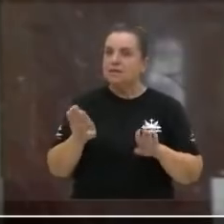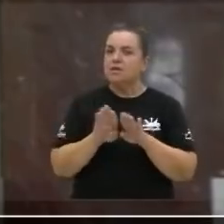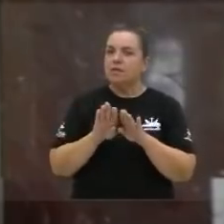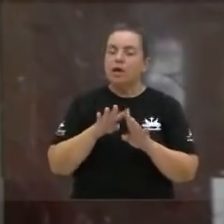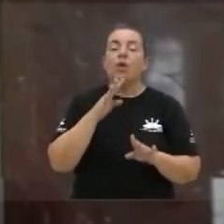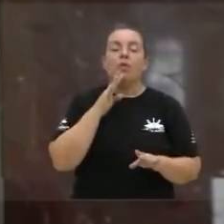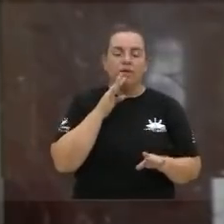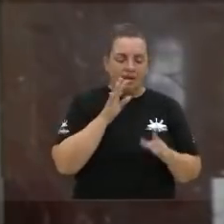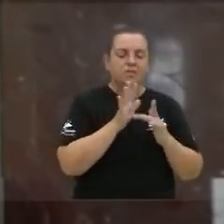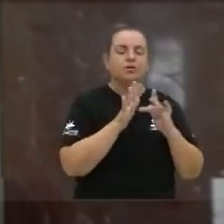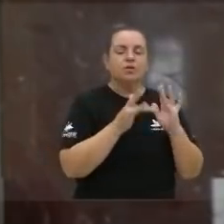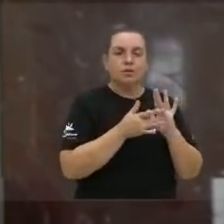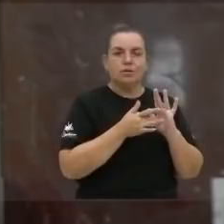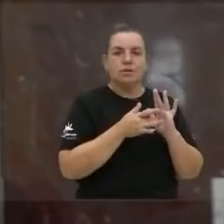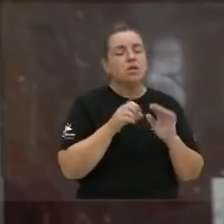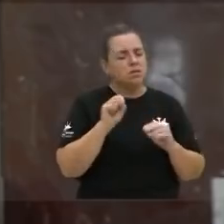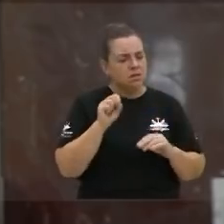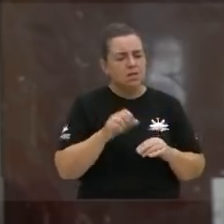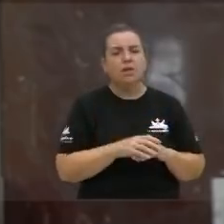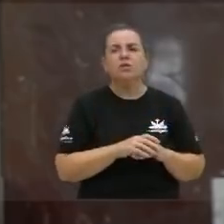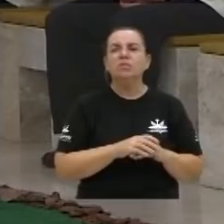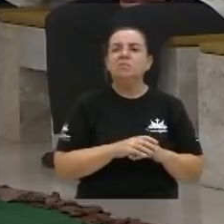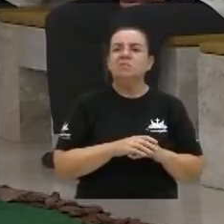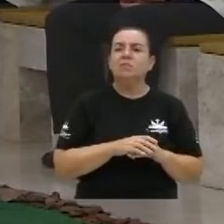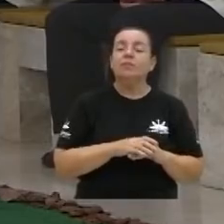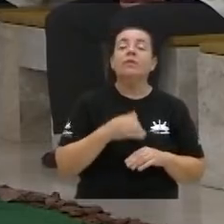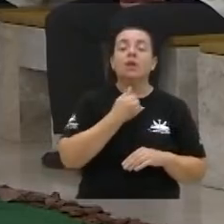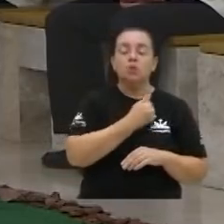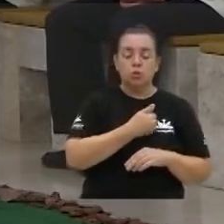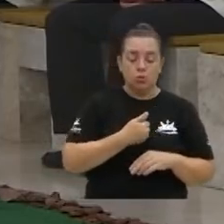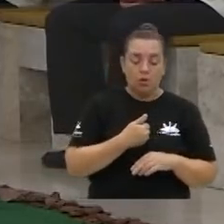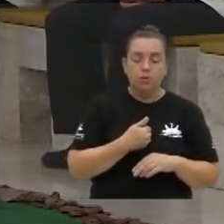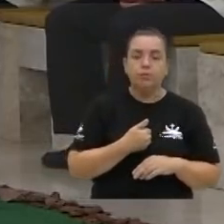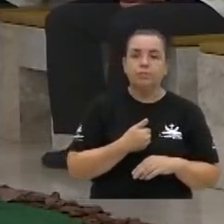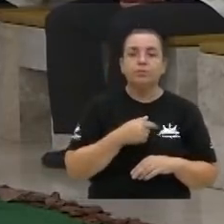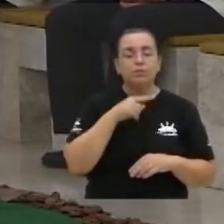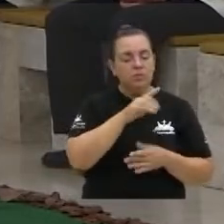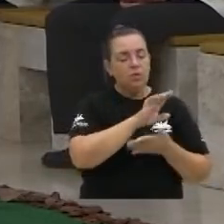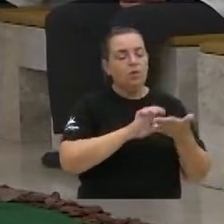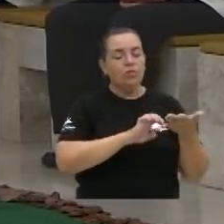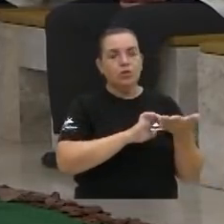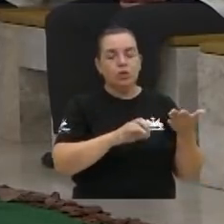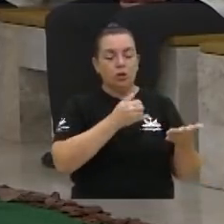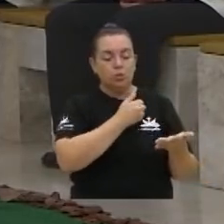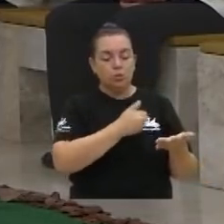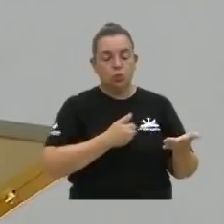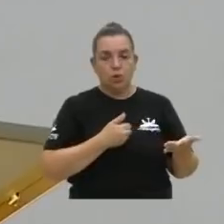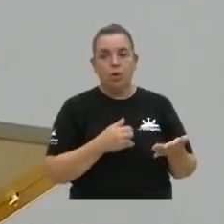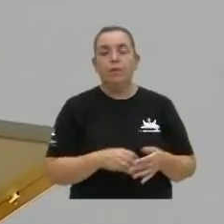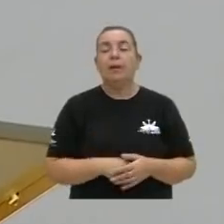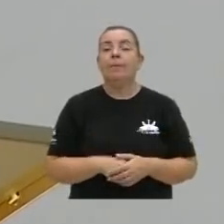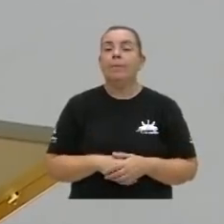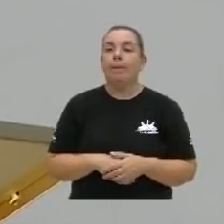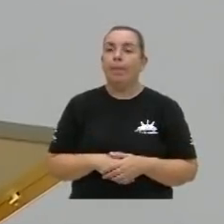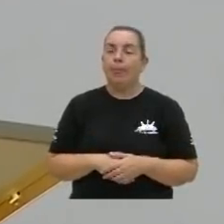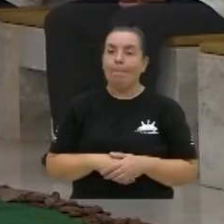João, já falei, mas é necessário repetir hoje porque aparece no